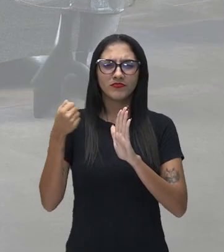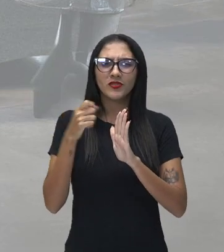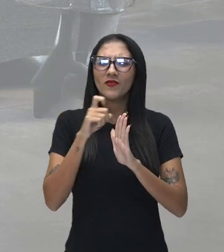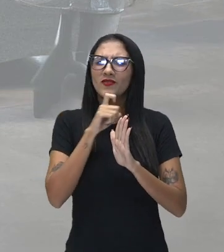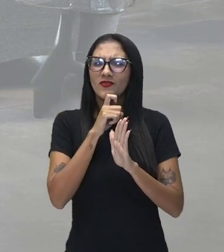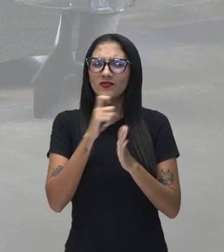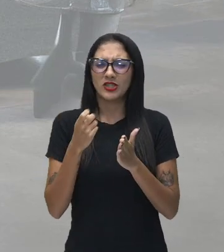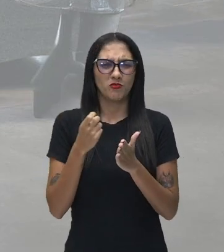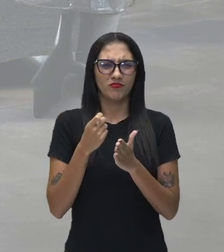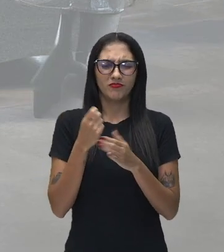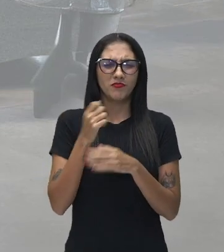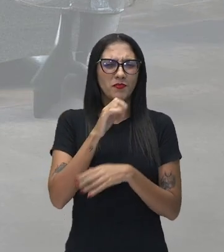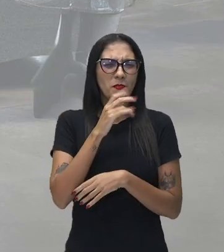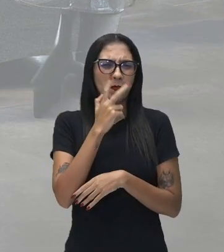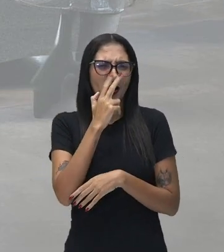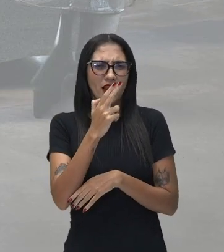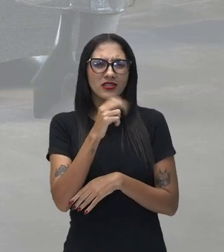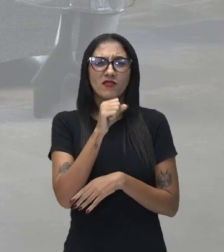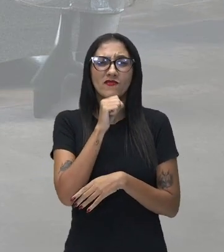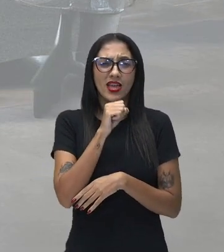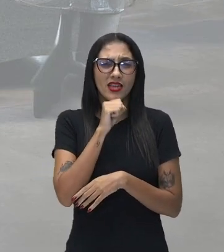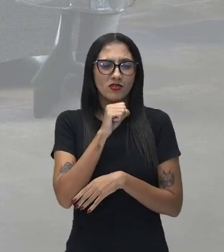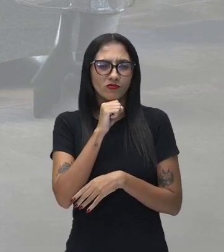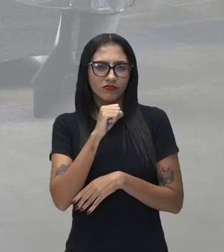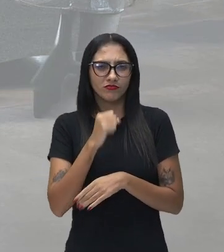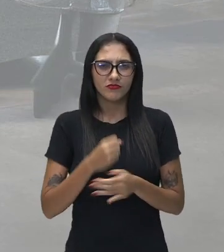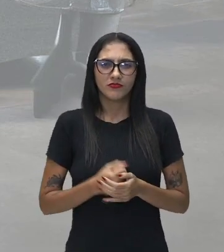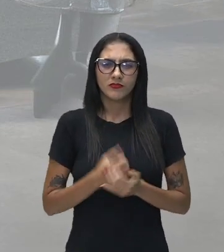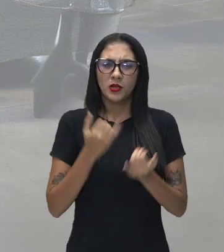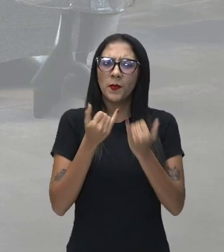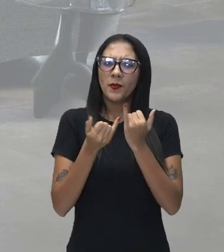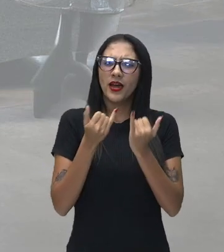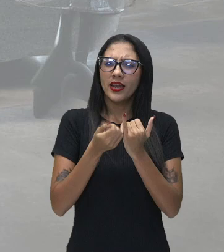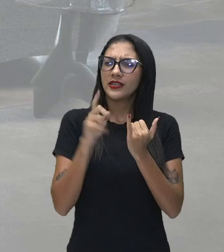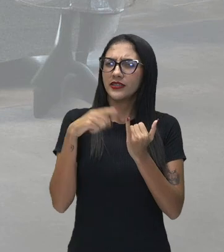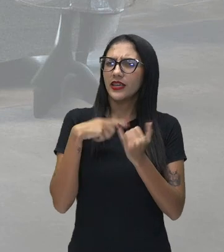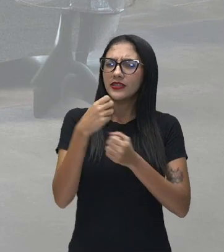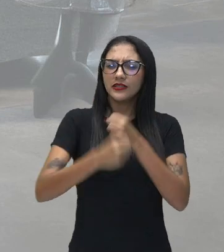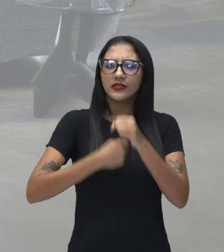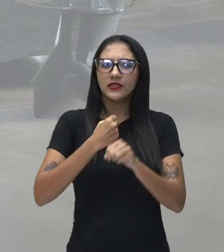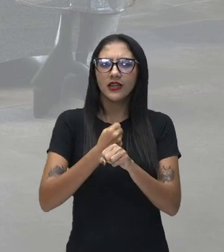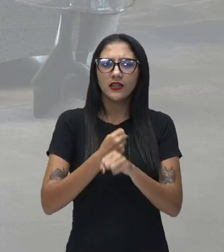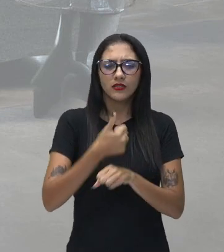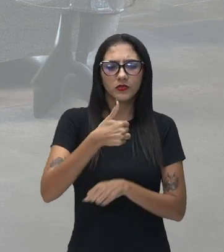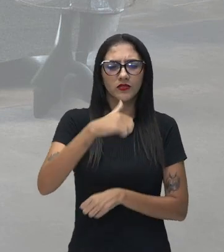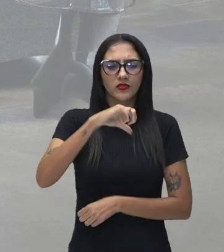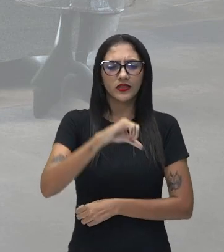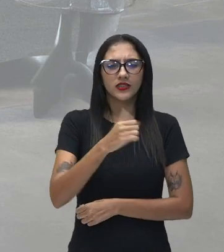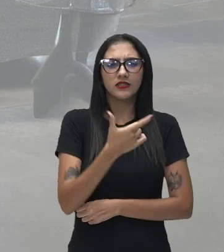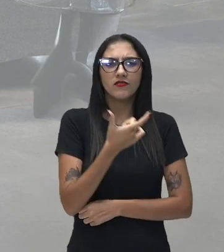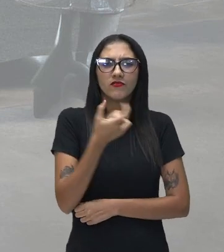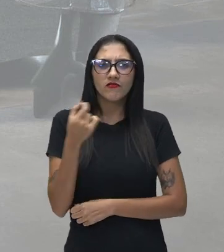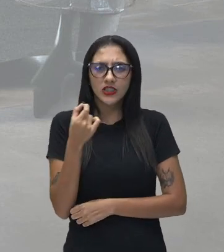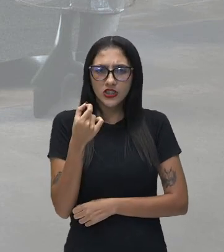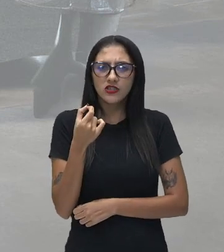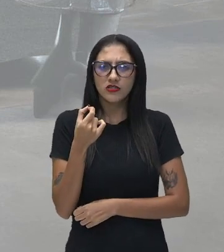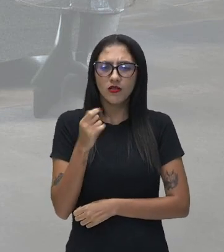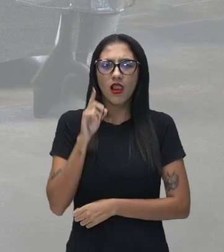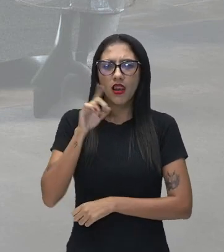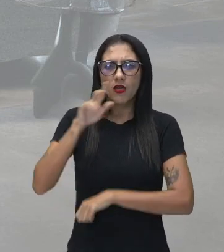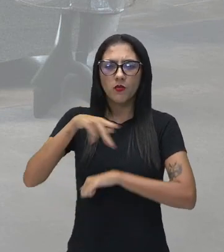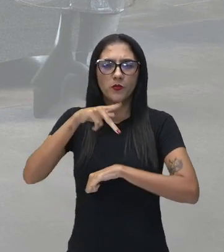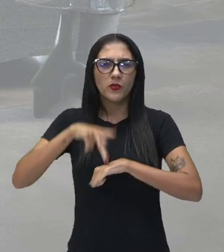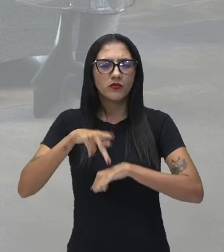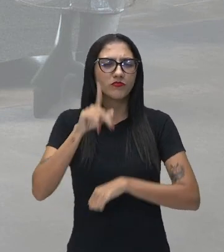de quando. Será que é de 1920, como está ali naquela plaquinha ali, ó? Década de 1920 nos Estados Unidos.